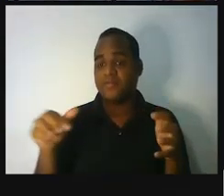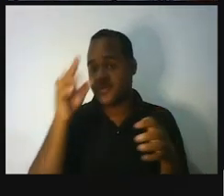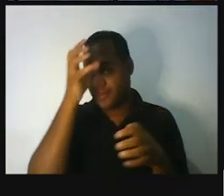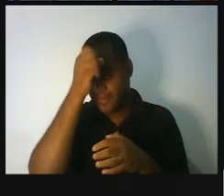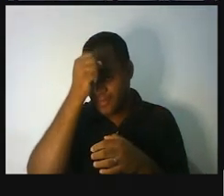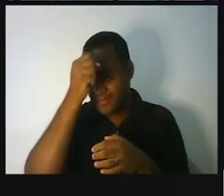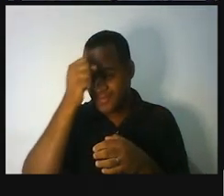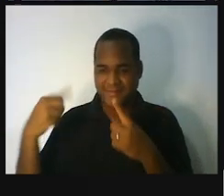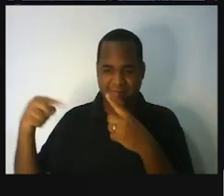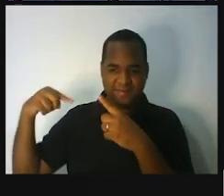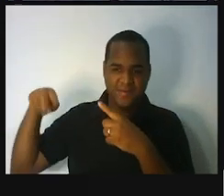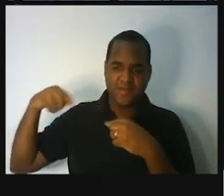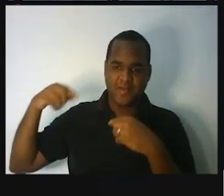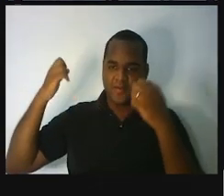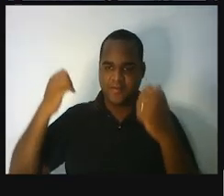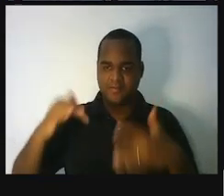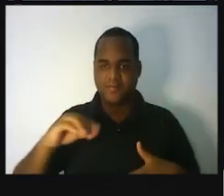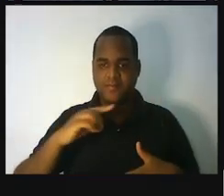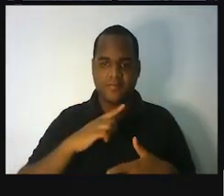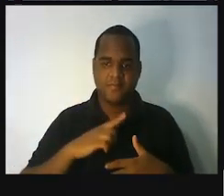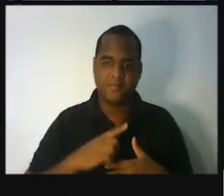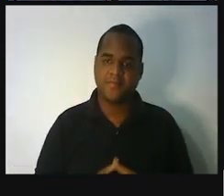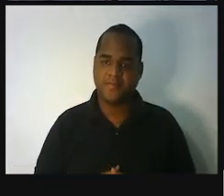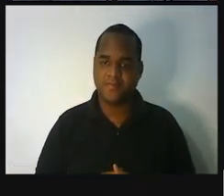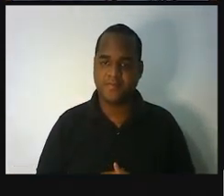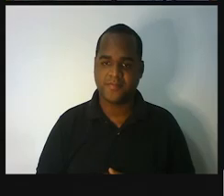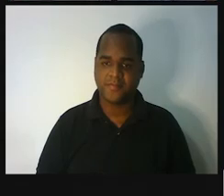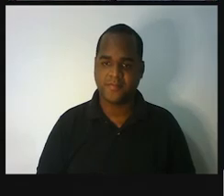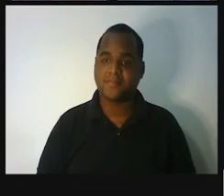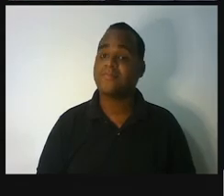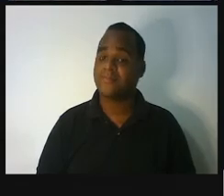aprendendo nas aulas anteriores. Tudo bem?